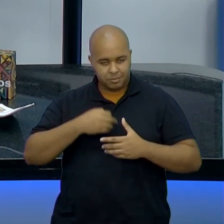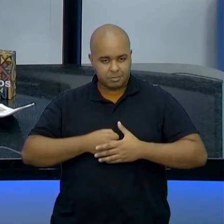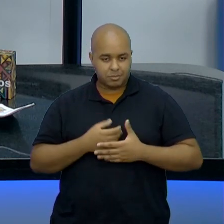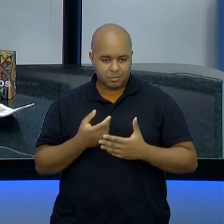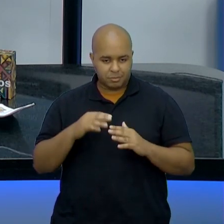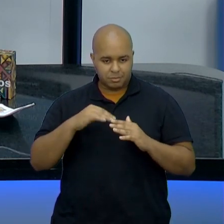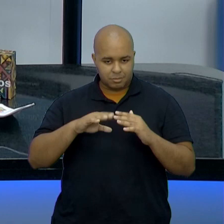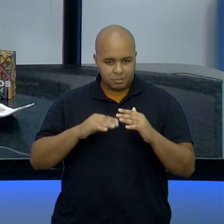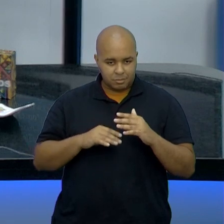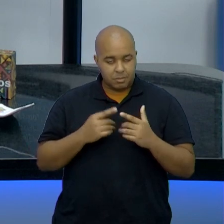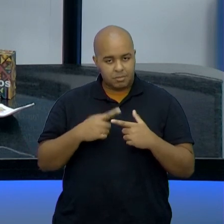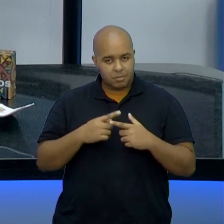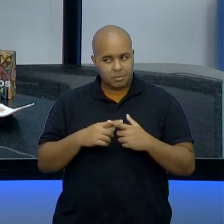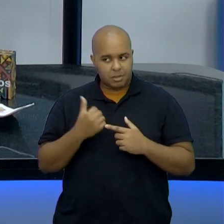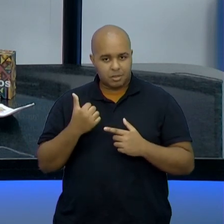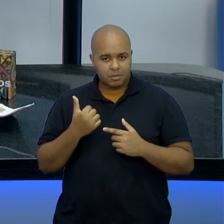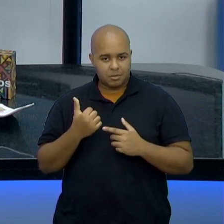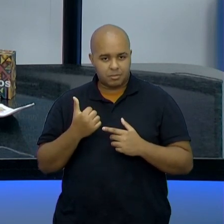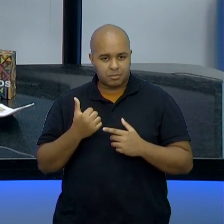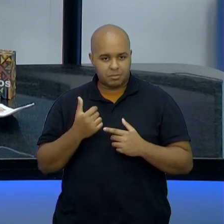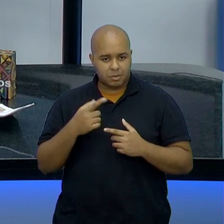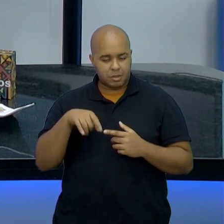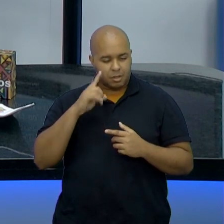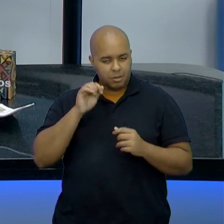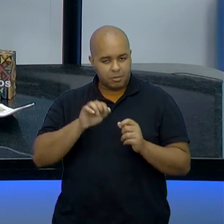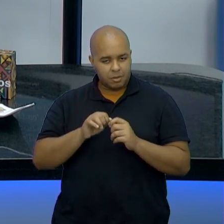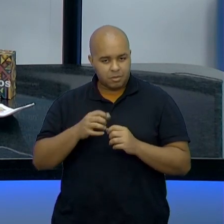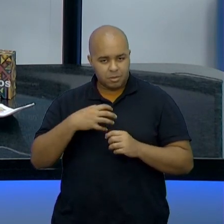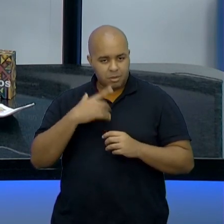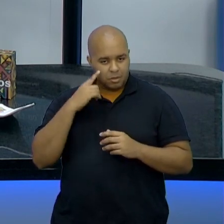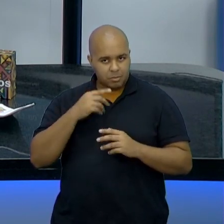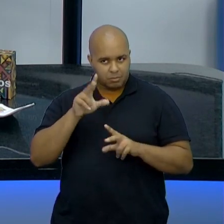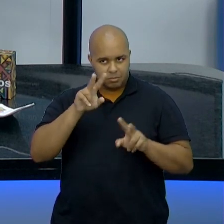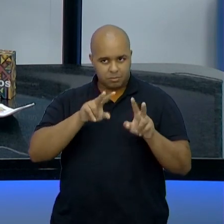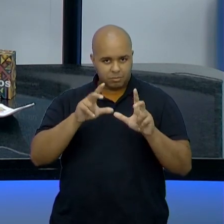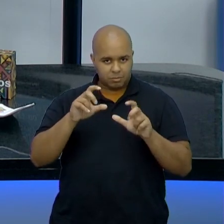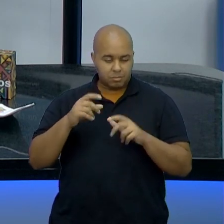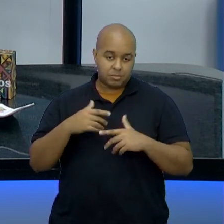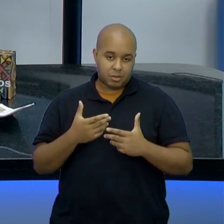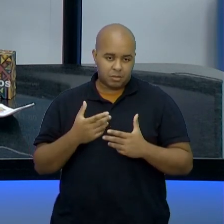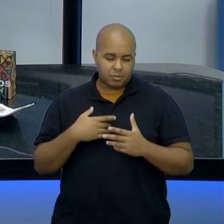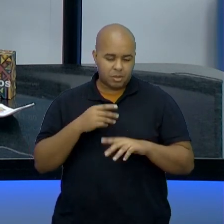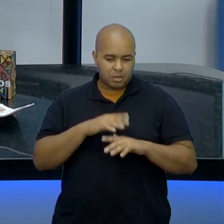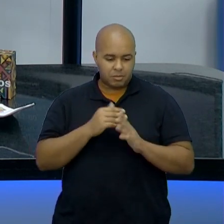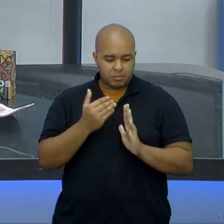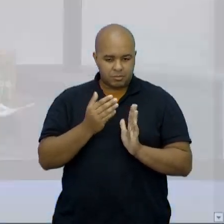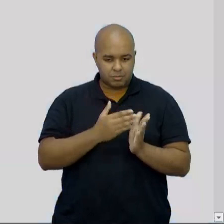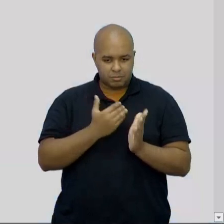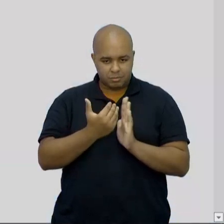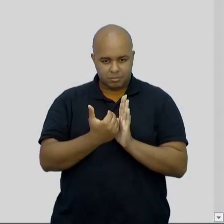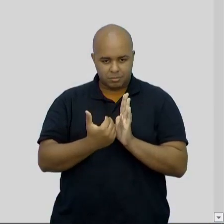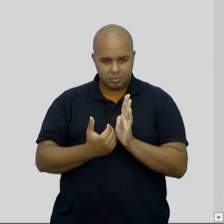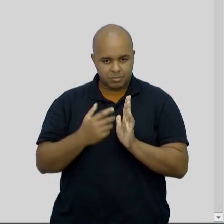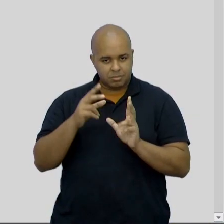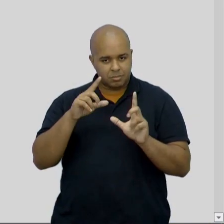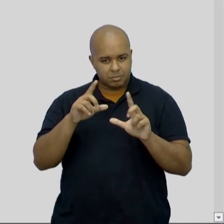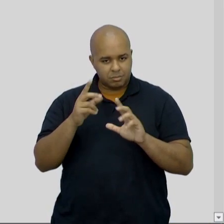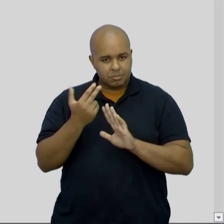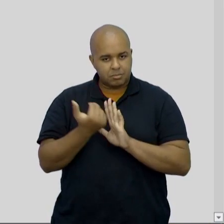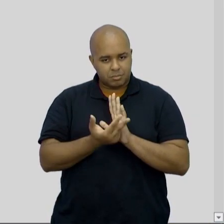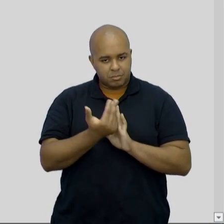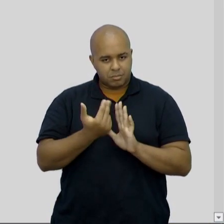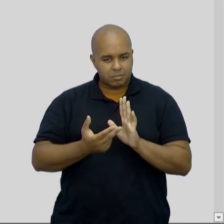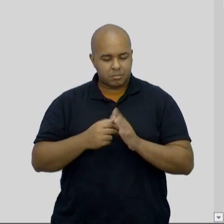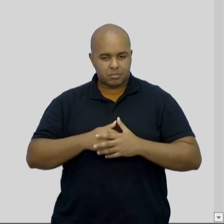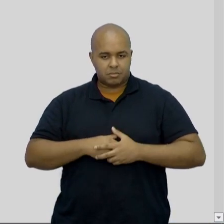Eu vou descer porque ele foi feito em forma de imagem. Então, no manual temos uma imagem bastante